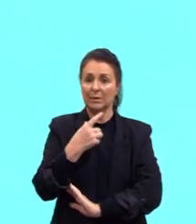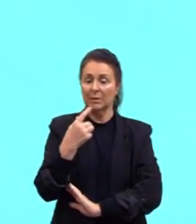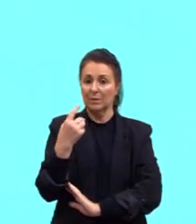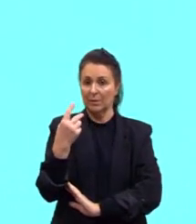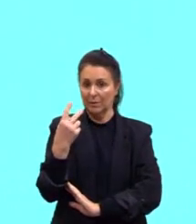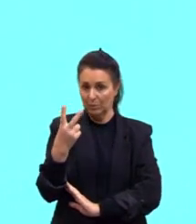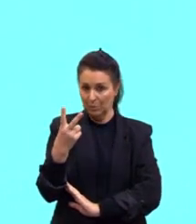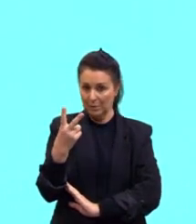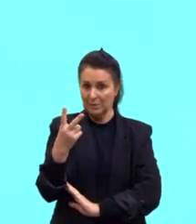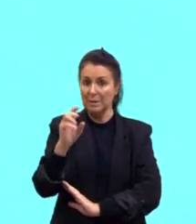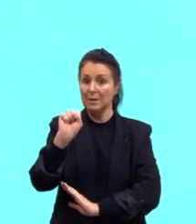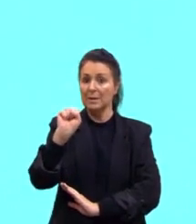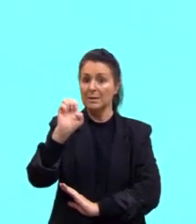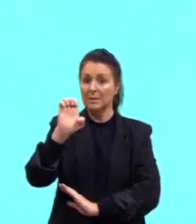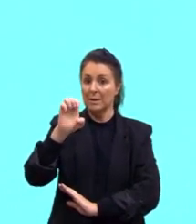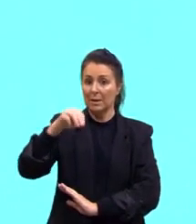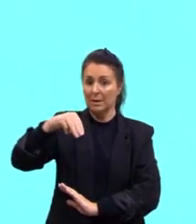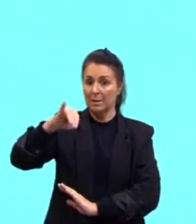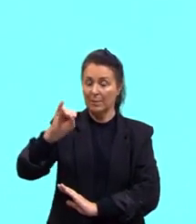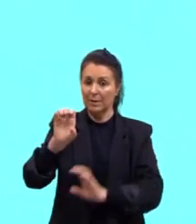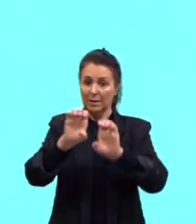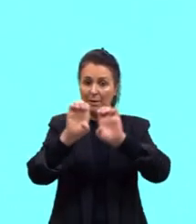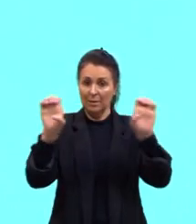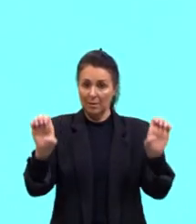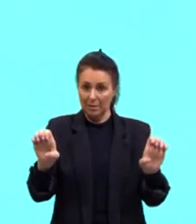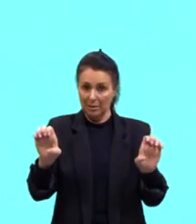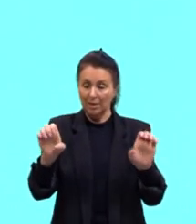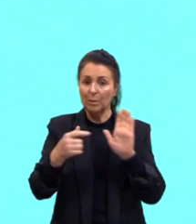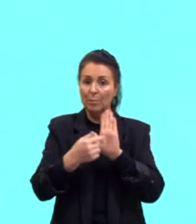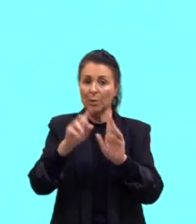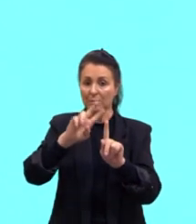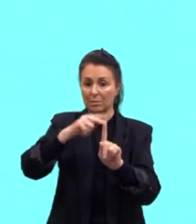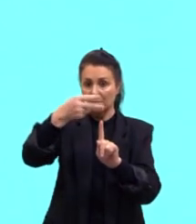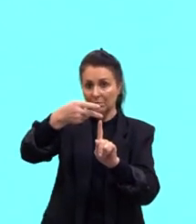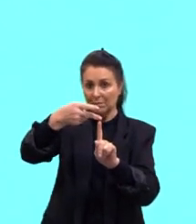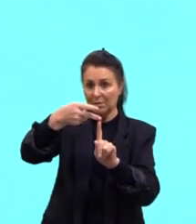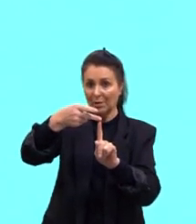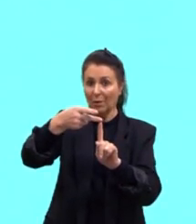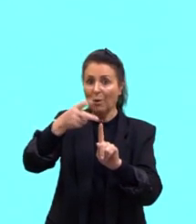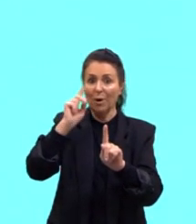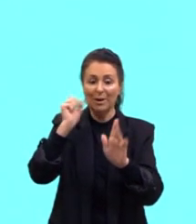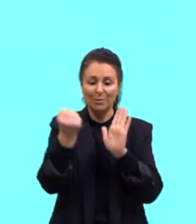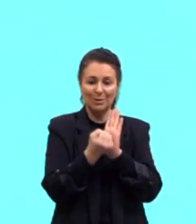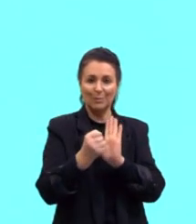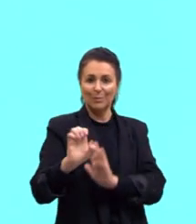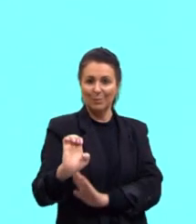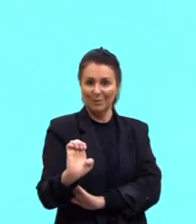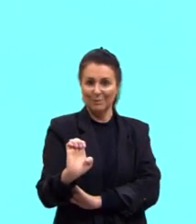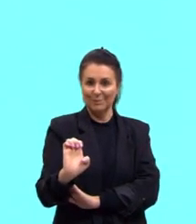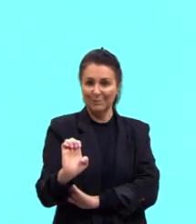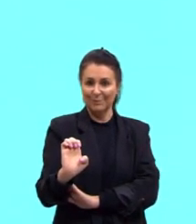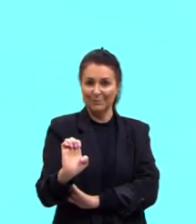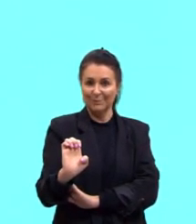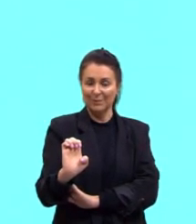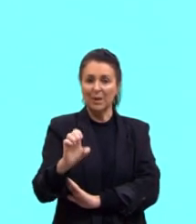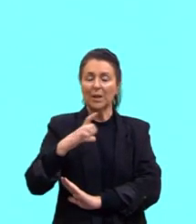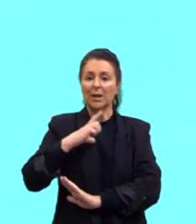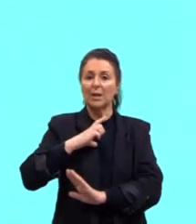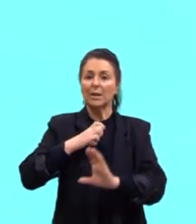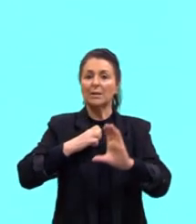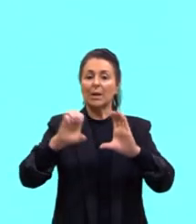semi-equações tá onde aparece os potenciais e aqui aparece o e simbologia do e mesmo ele falando de